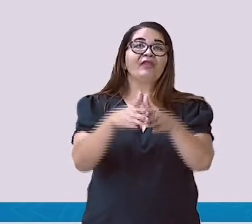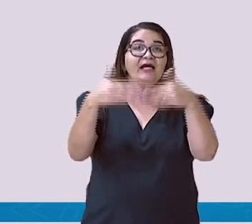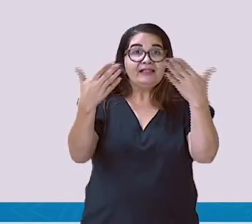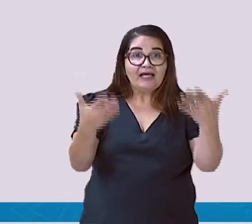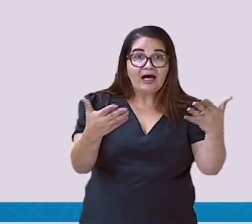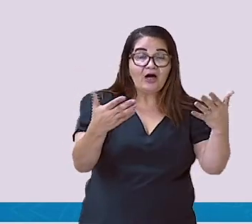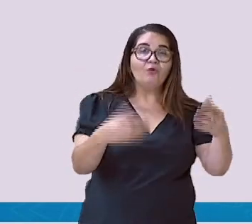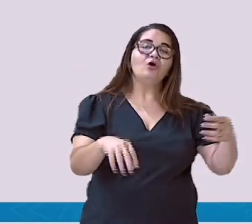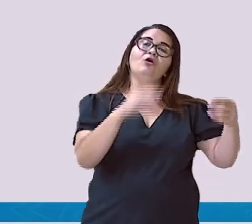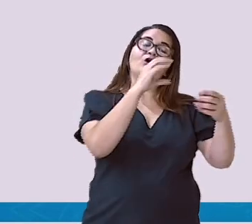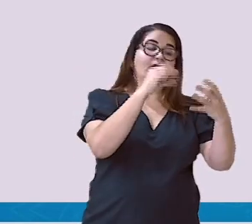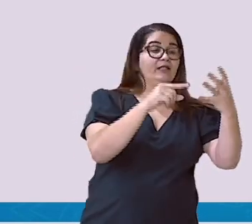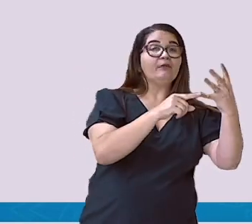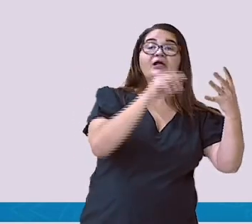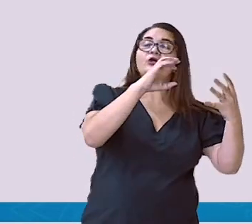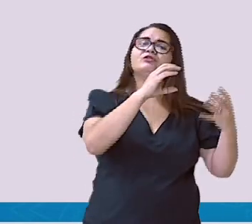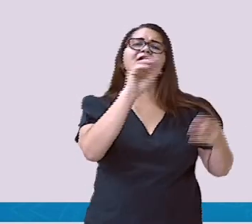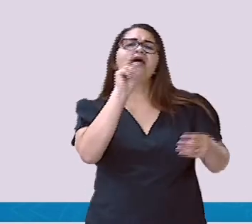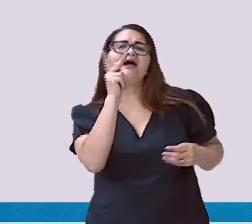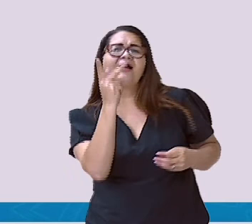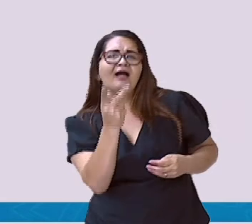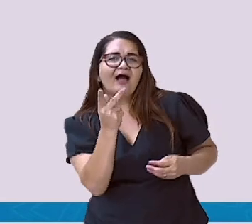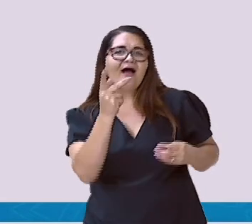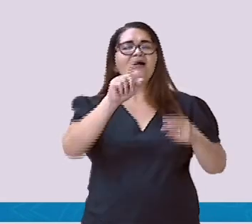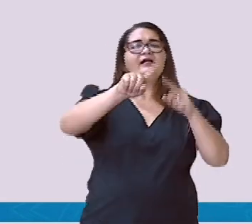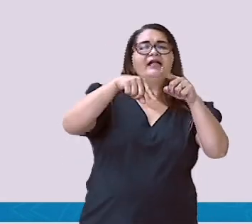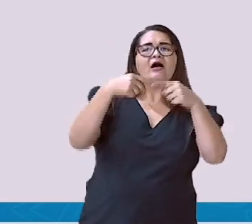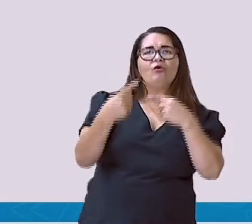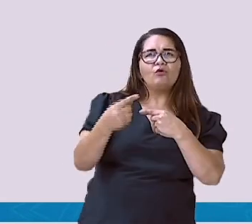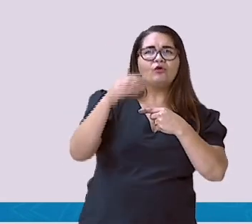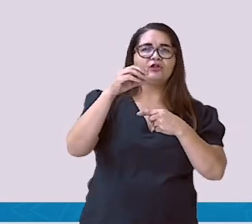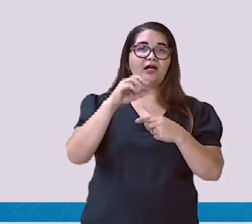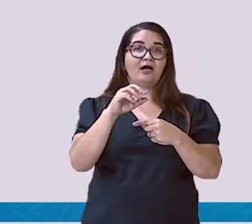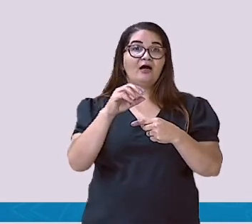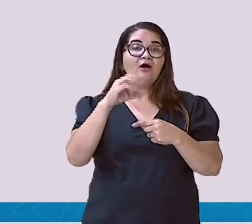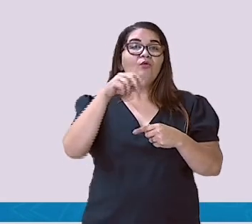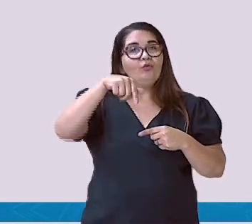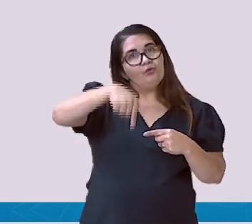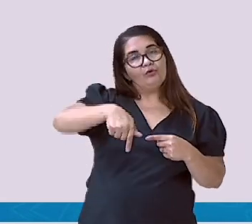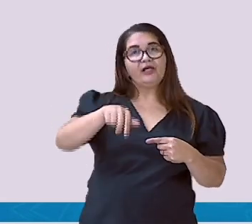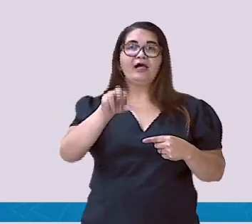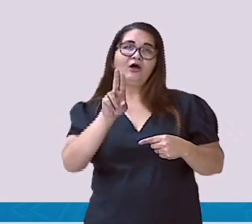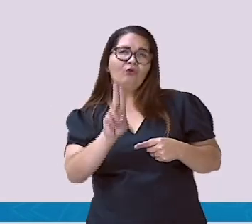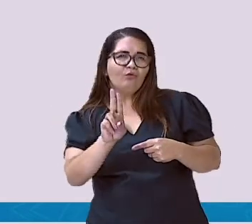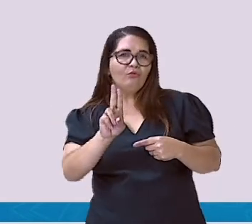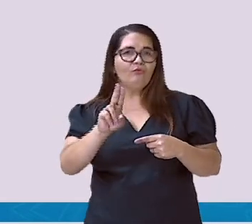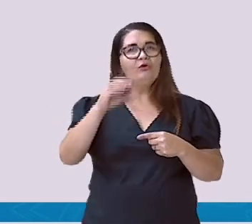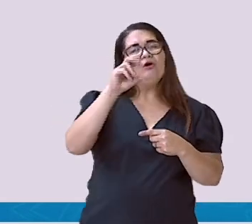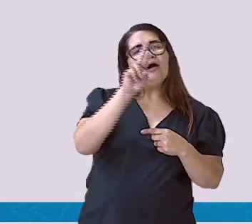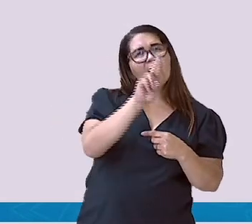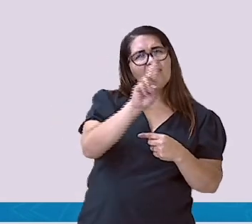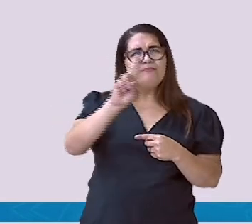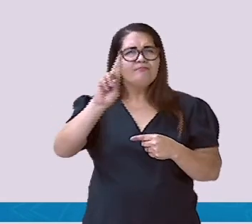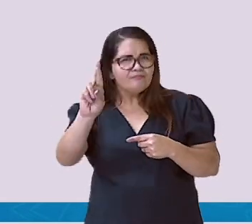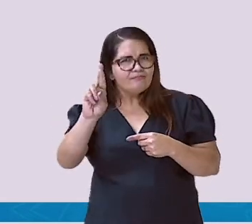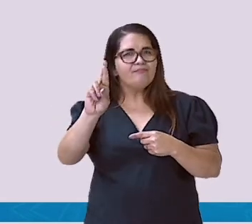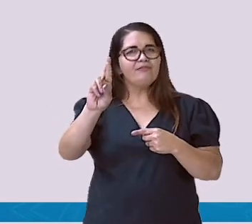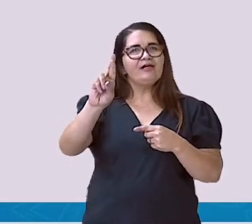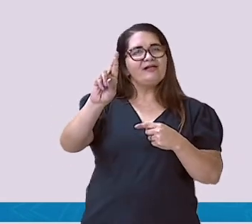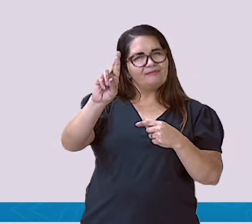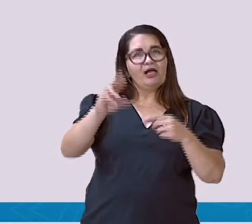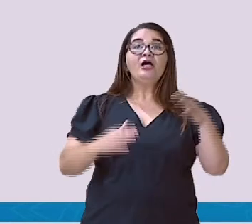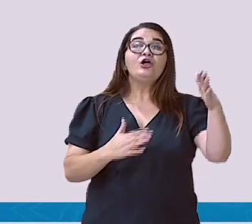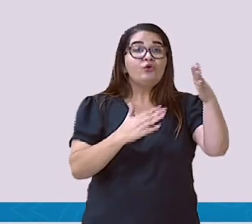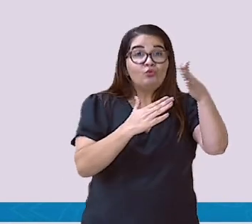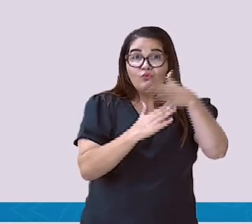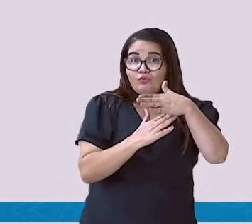o CH, nós temos o SS, nós temos o QU, nós temos o RR e embaixo nós temos